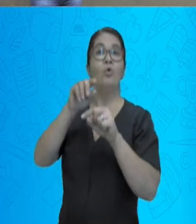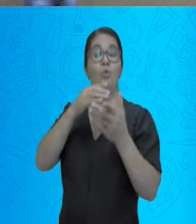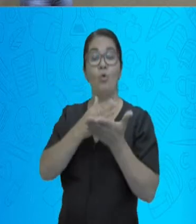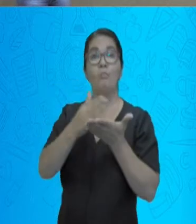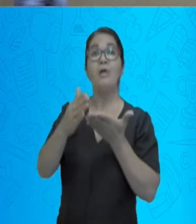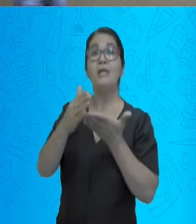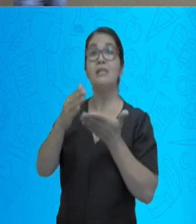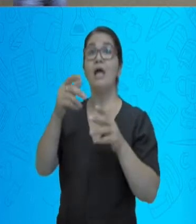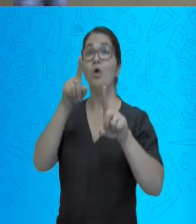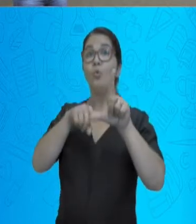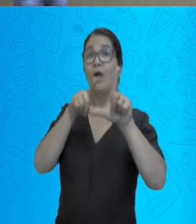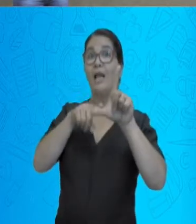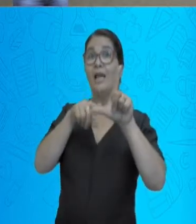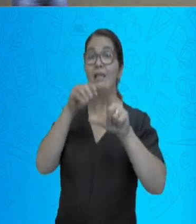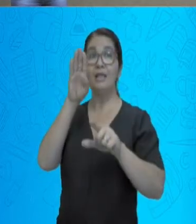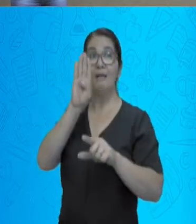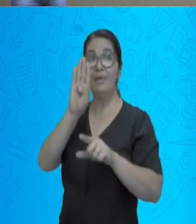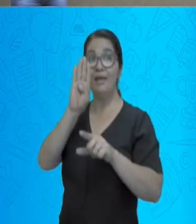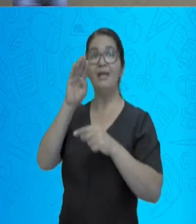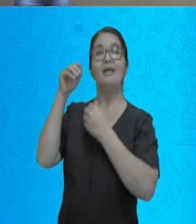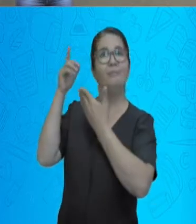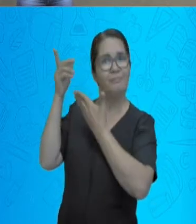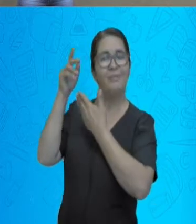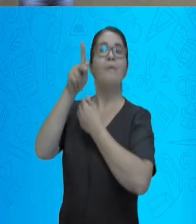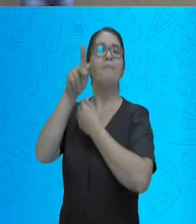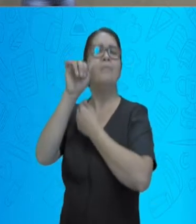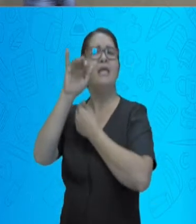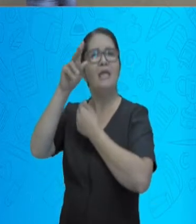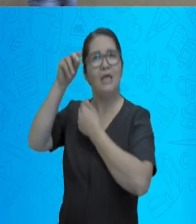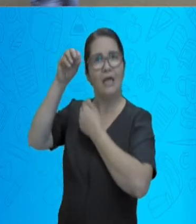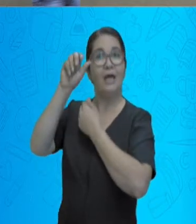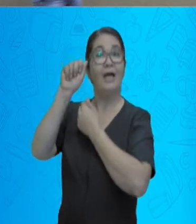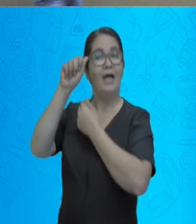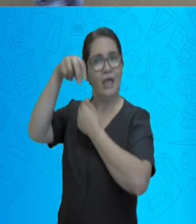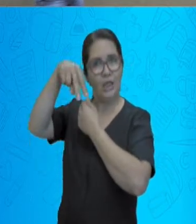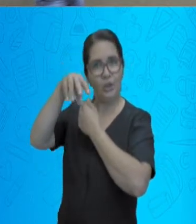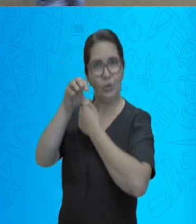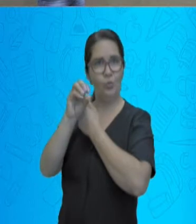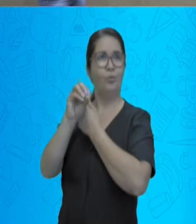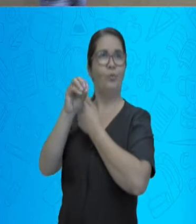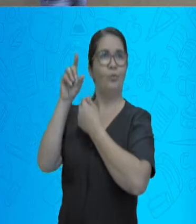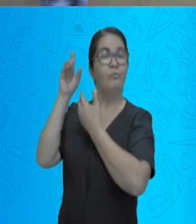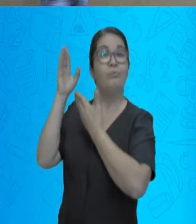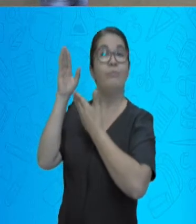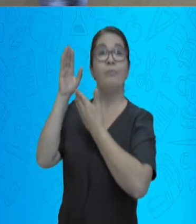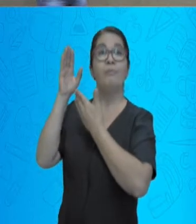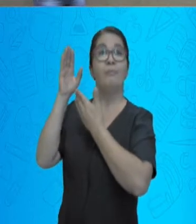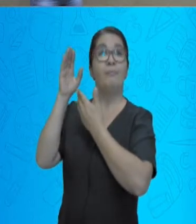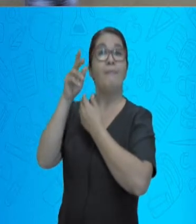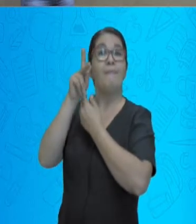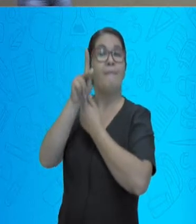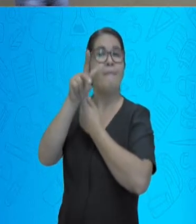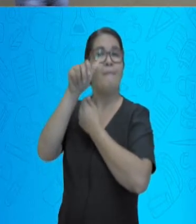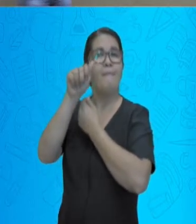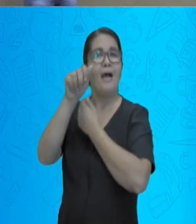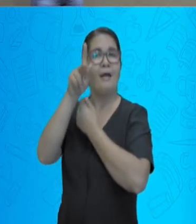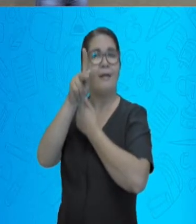Piano. Boneca. Bola. Olha o som do B. Papel.